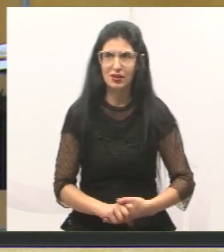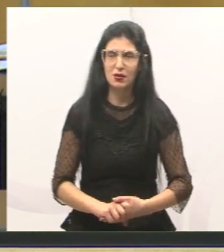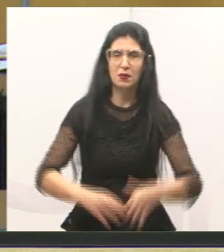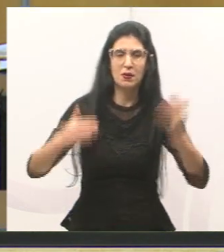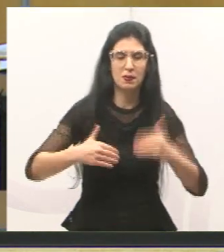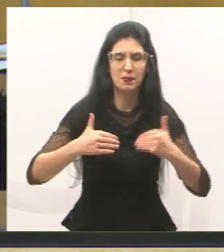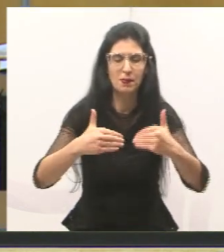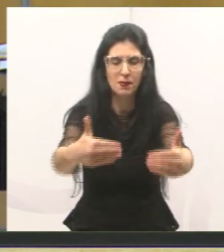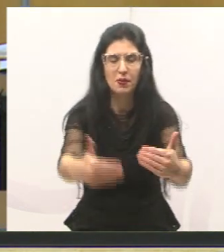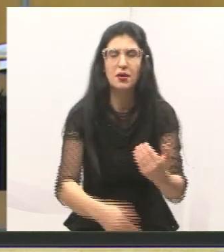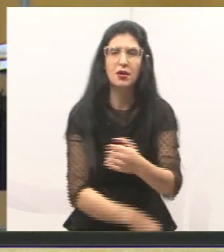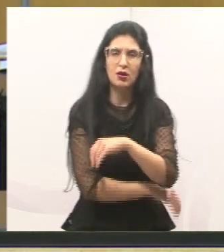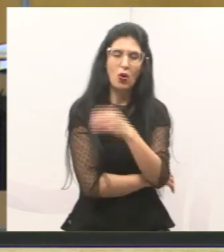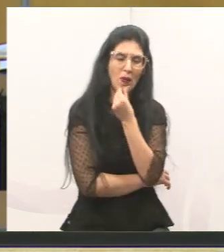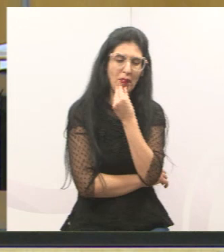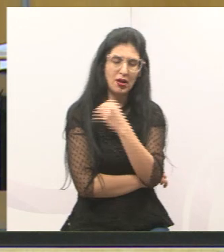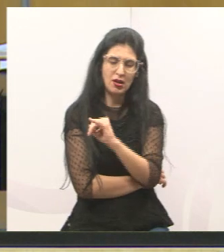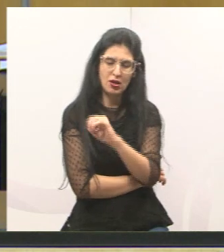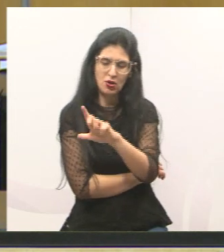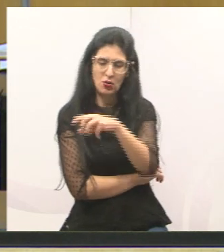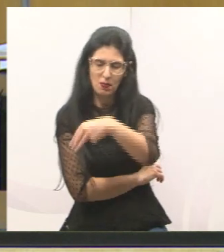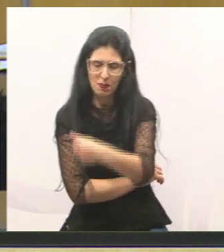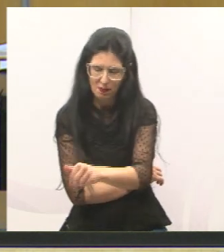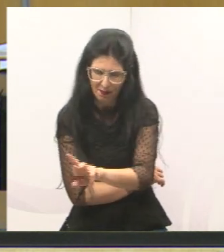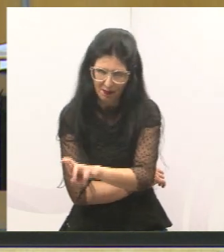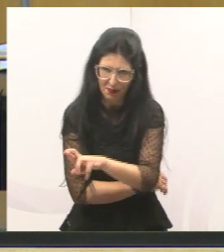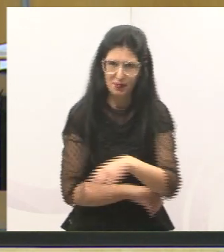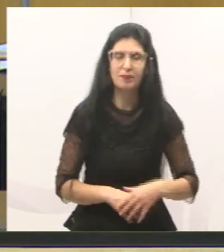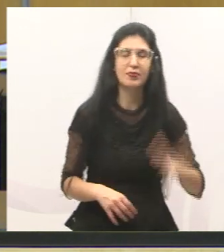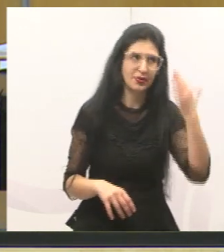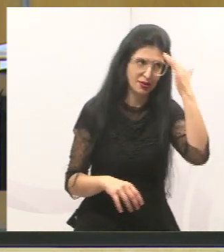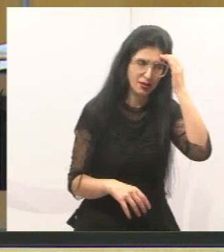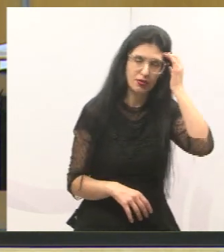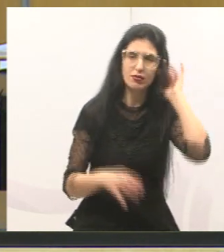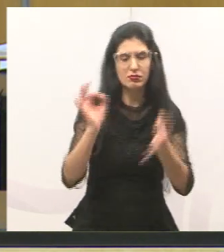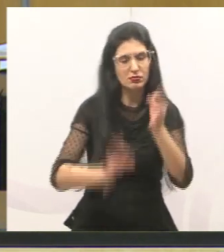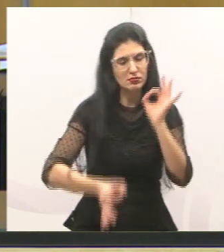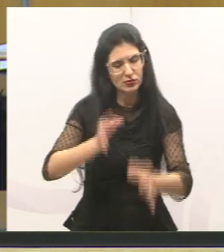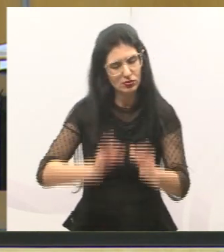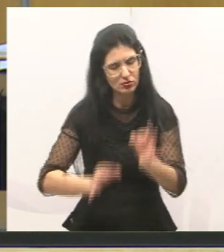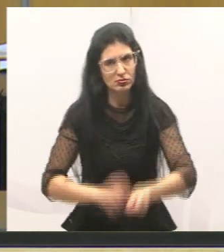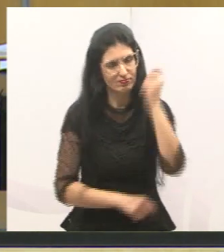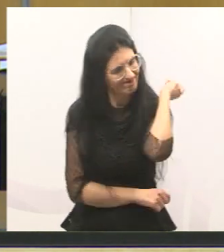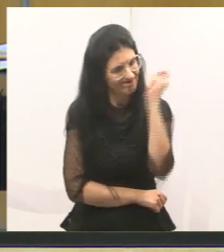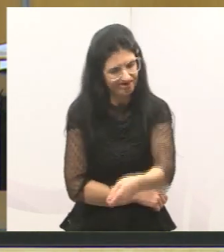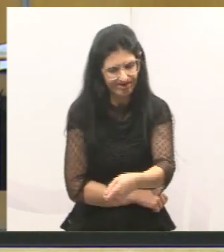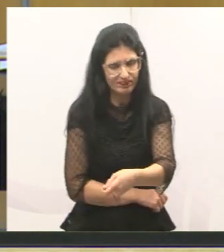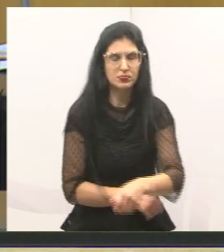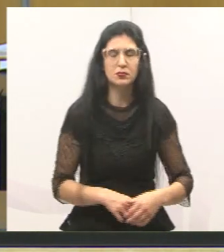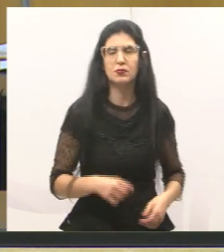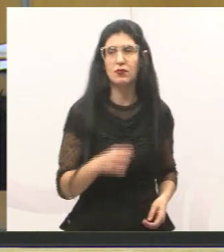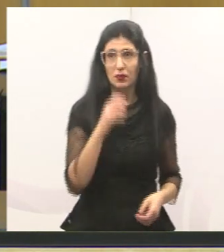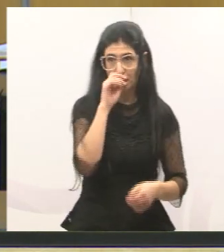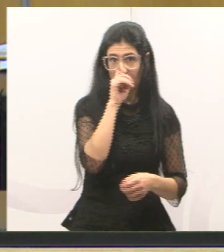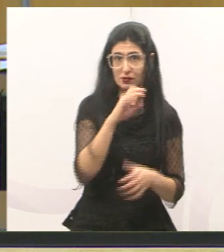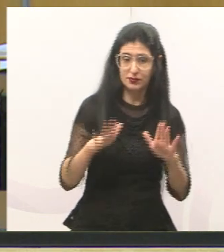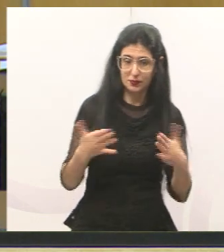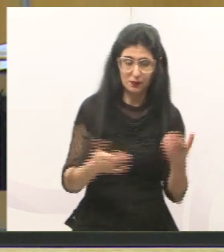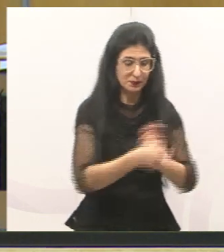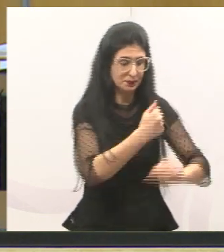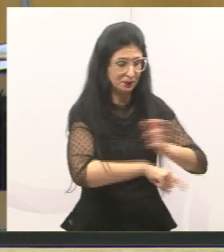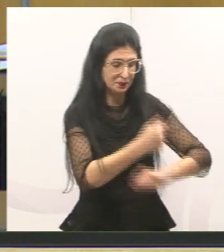ministro Ilmar Galvão. No mesmo compasso, ex-entendimento do Superior Tribunal de Justiça, o parecer prévio do Tribunal de